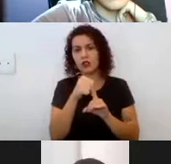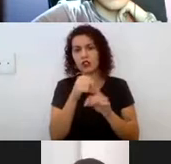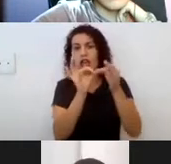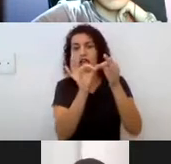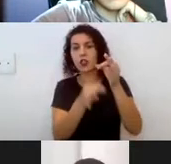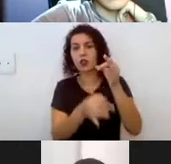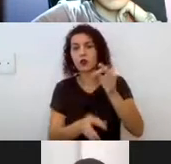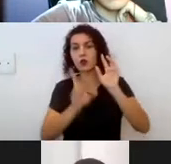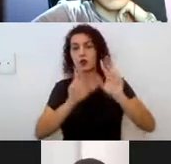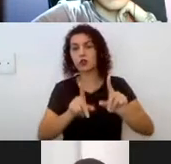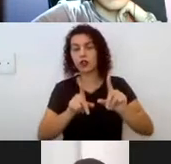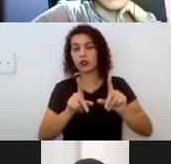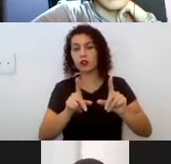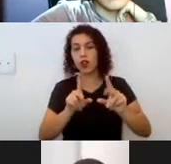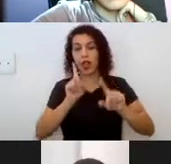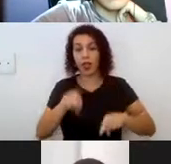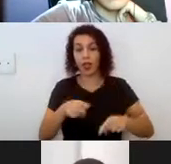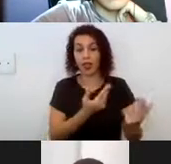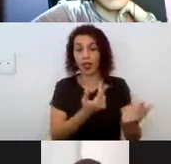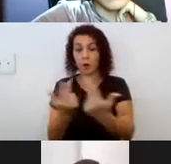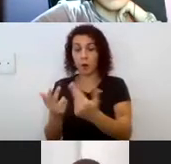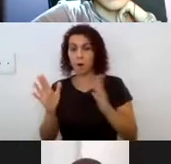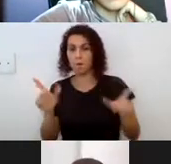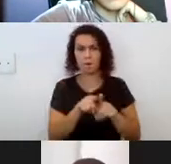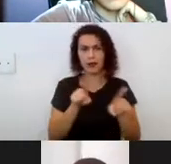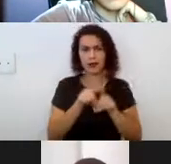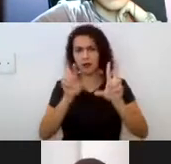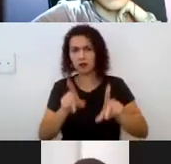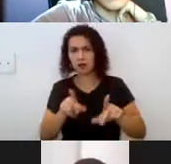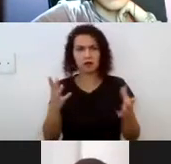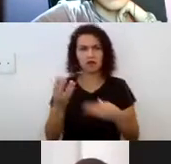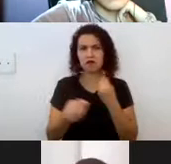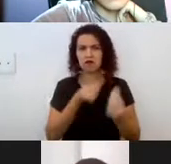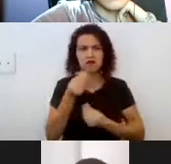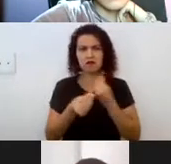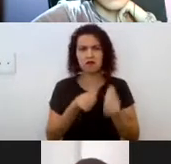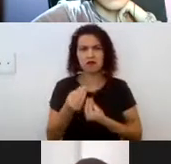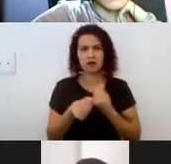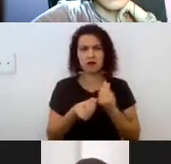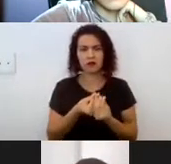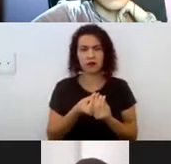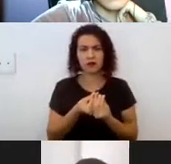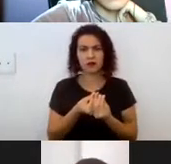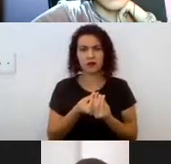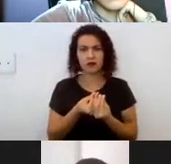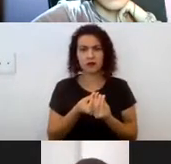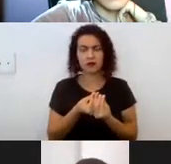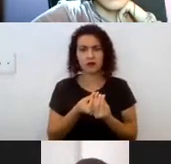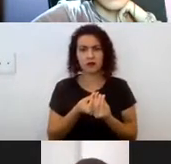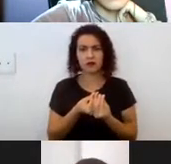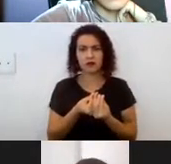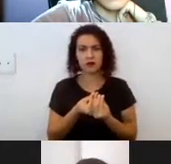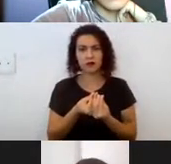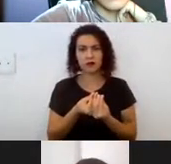onde tudo é igual mas tudo é diferente e onde as partes que são iguais são também partes